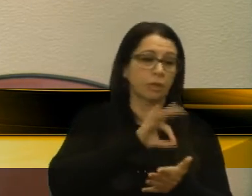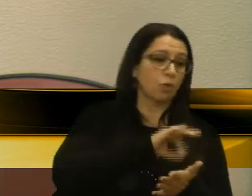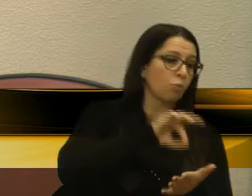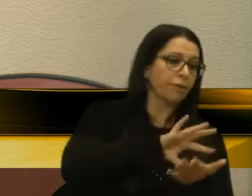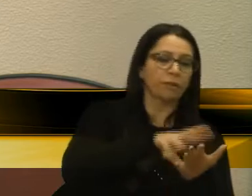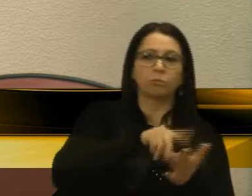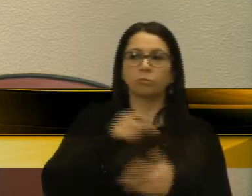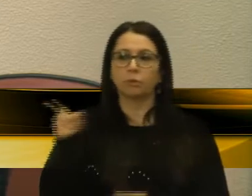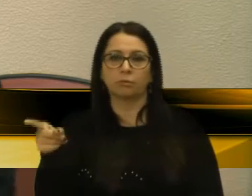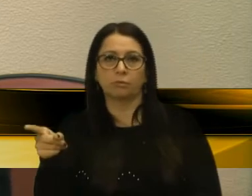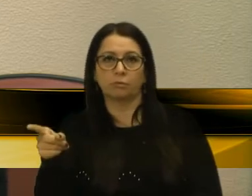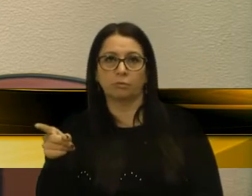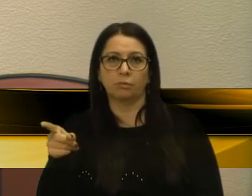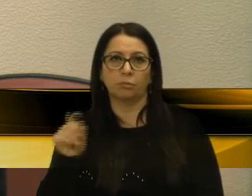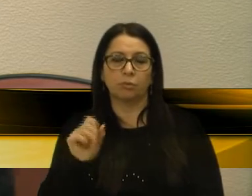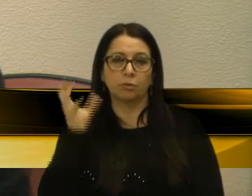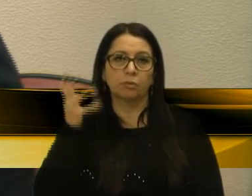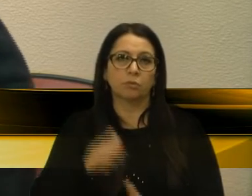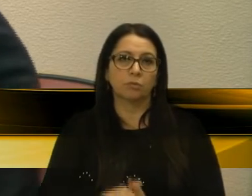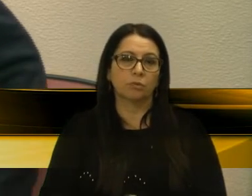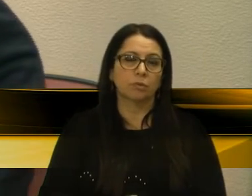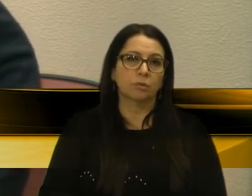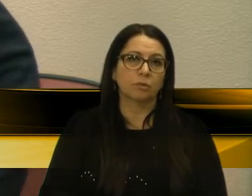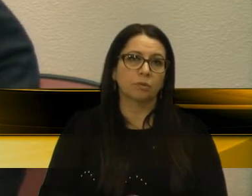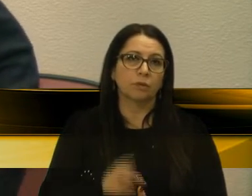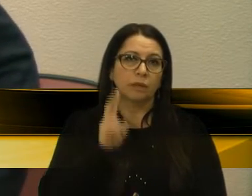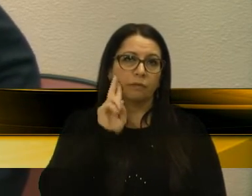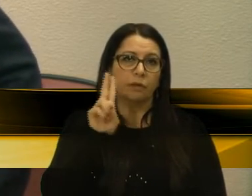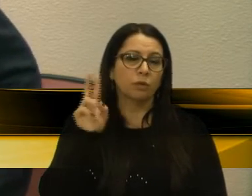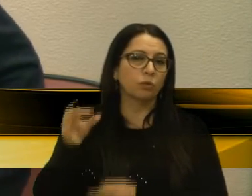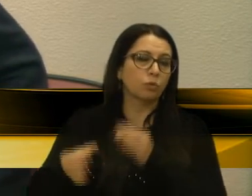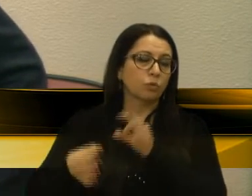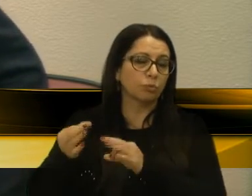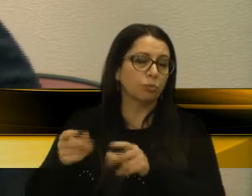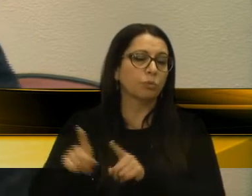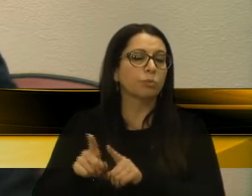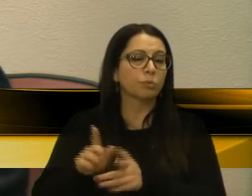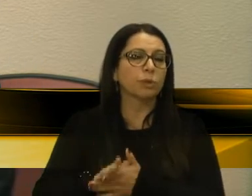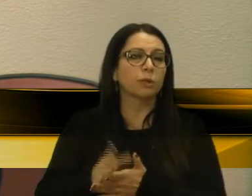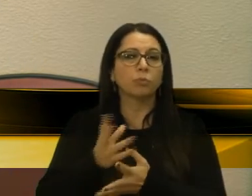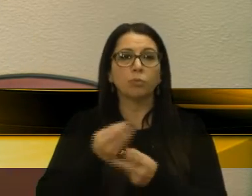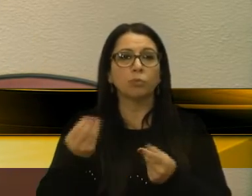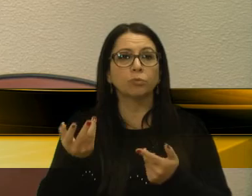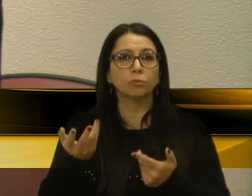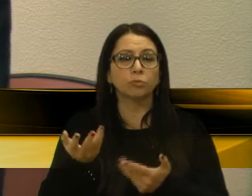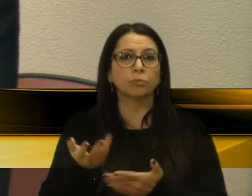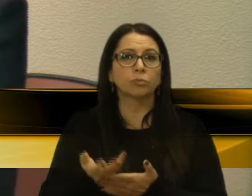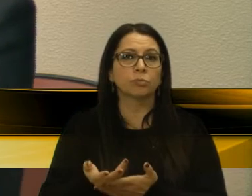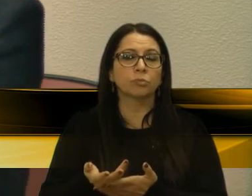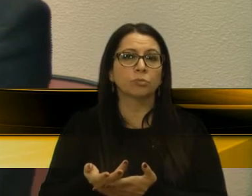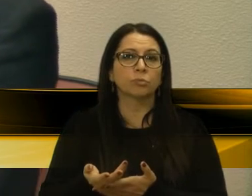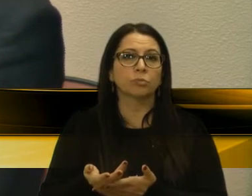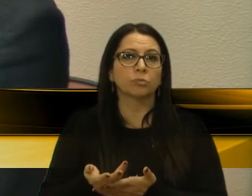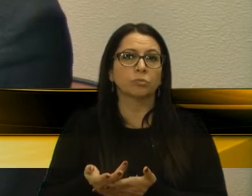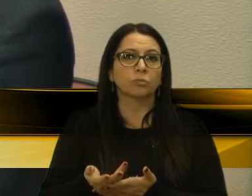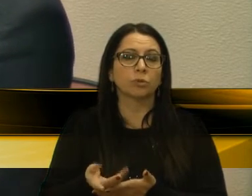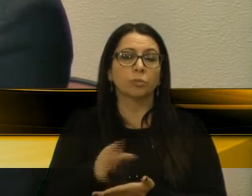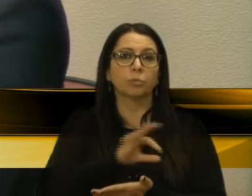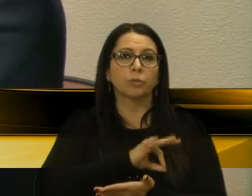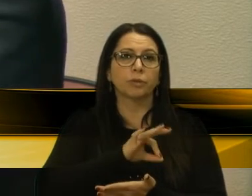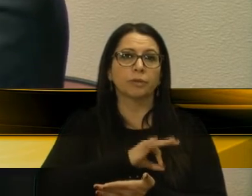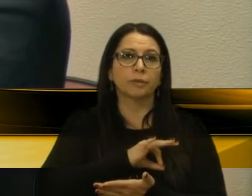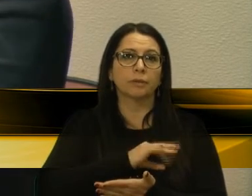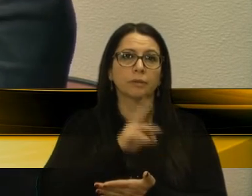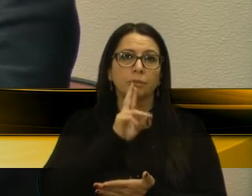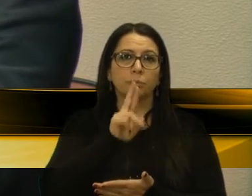policial do bandido, como tem acontecido. Vemos nos julgamentos também, muitas vezes, que um policial responde